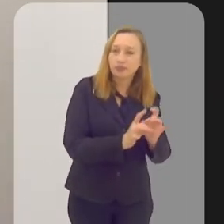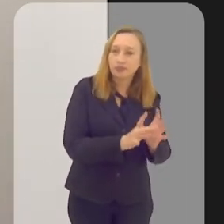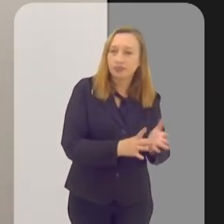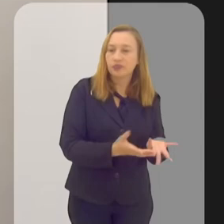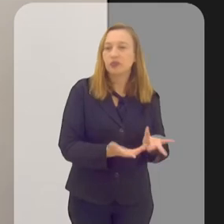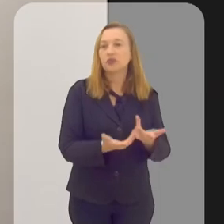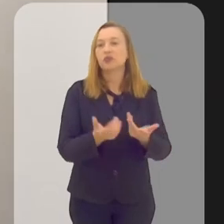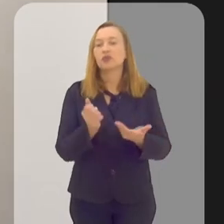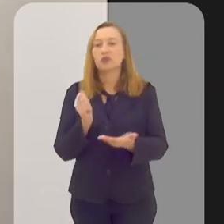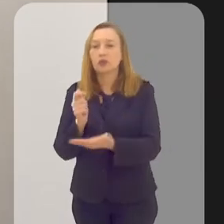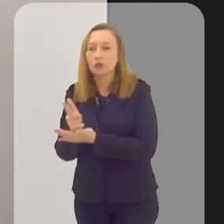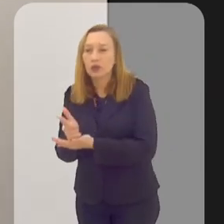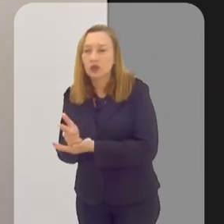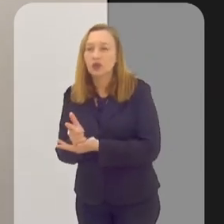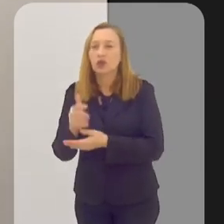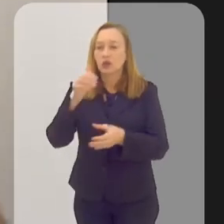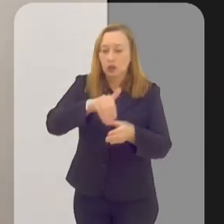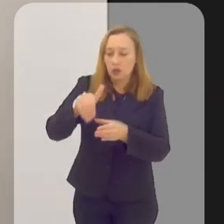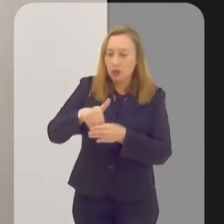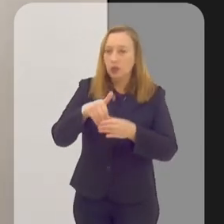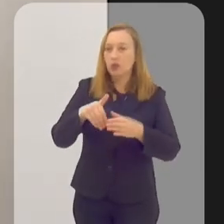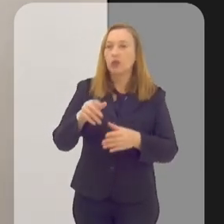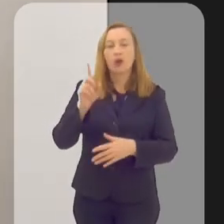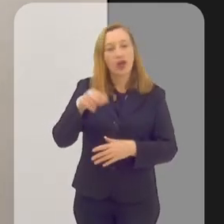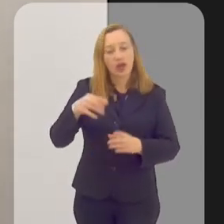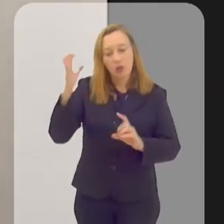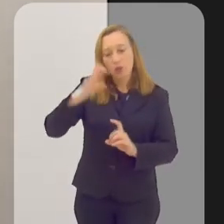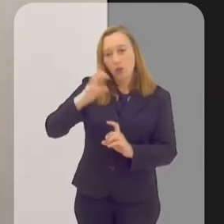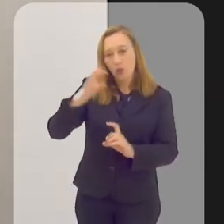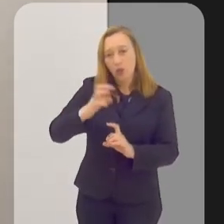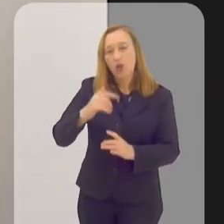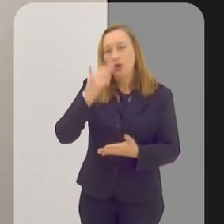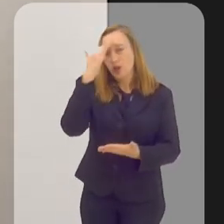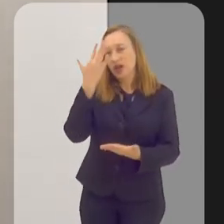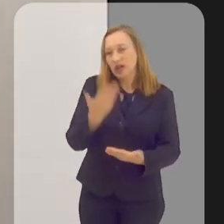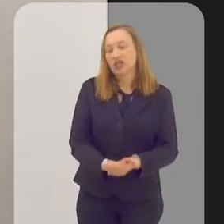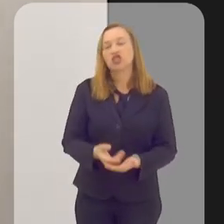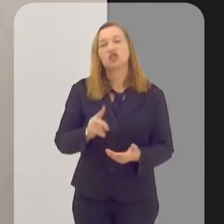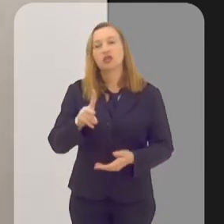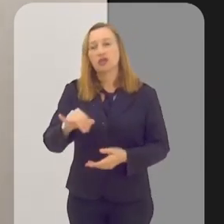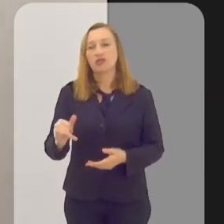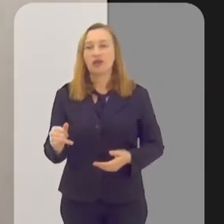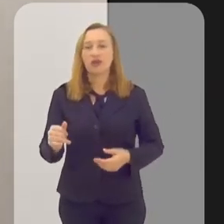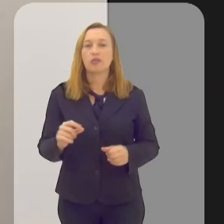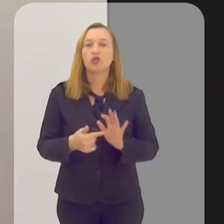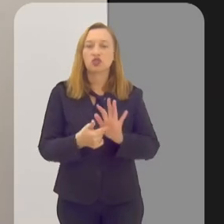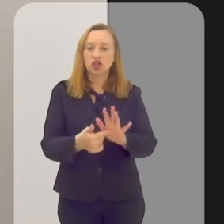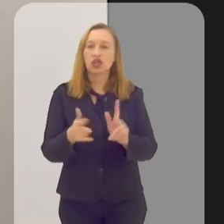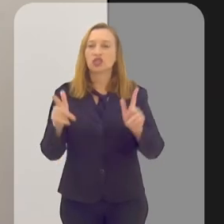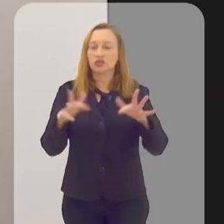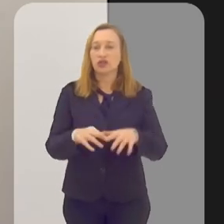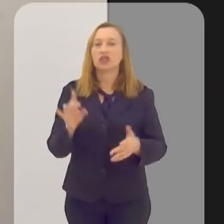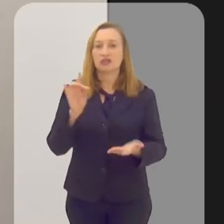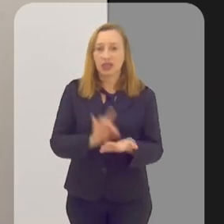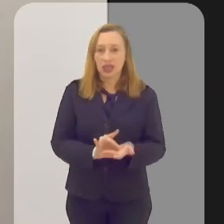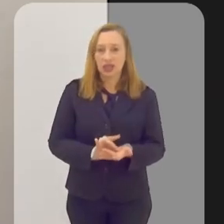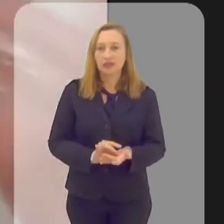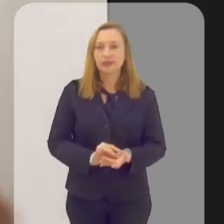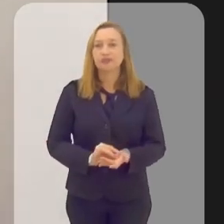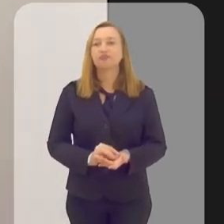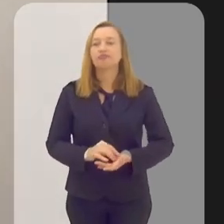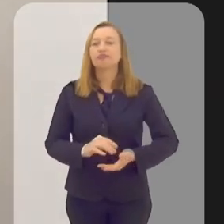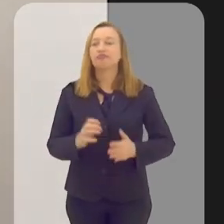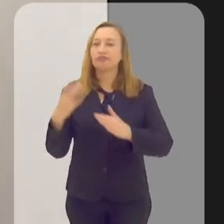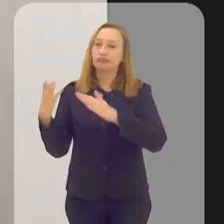Então, seja o consumidor, seja o eleitor, então é essa pressão que eu acredito que vai trazer a